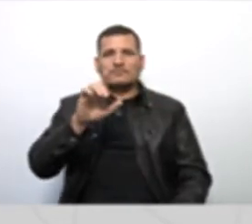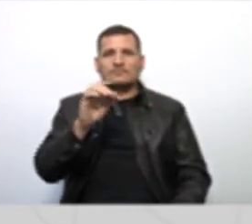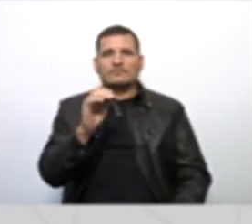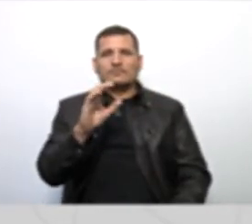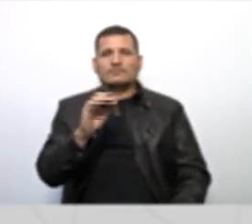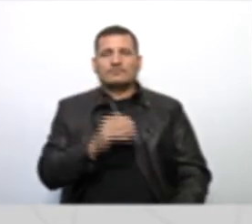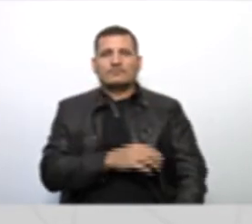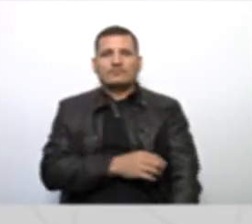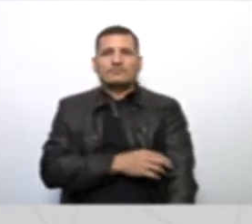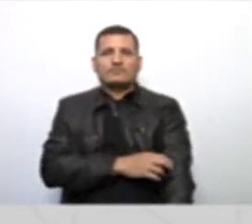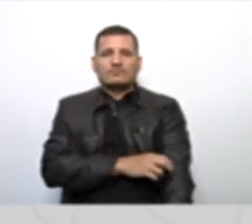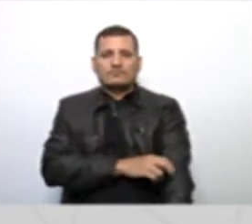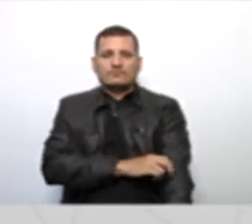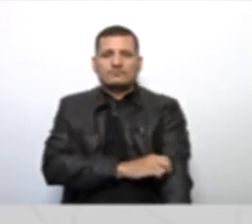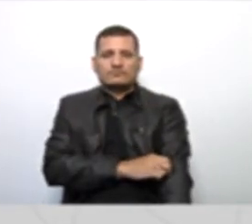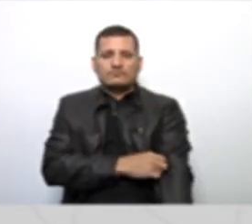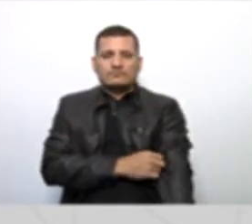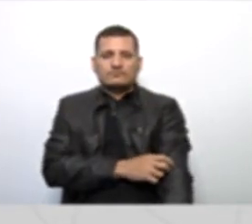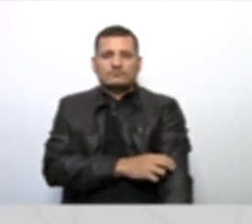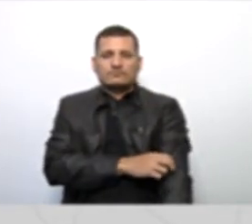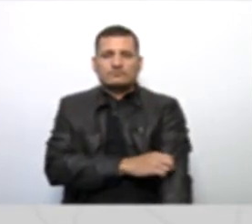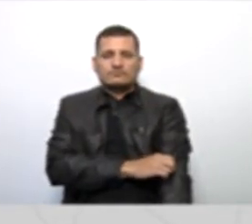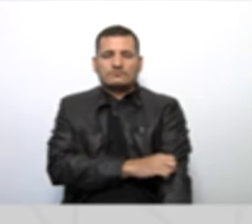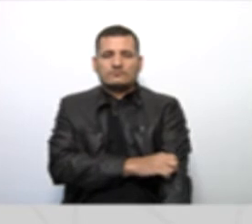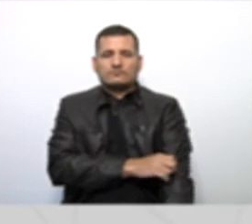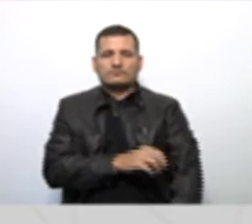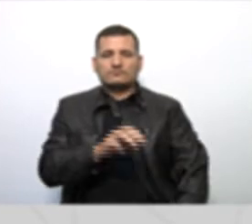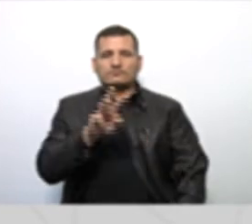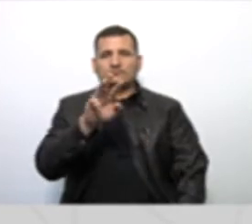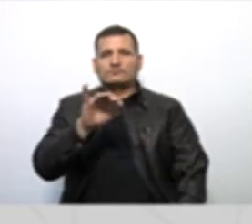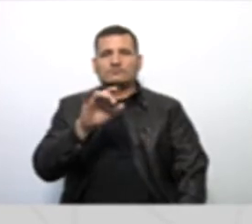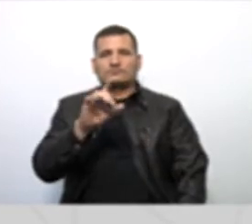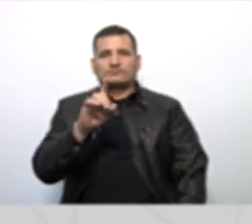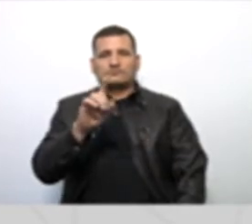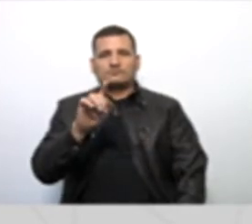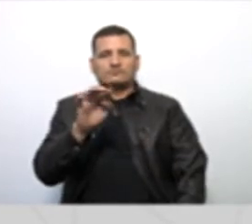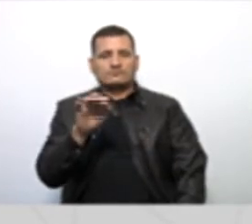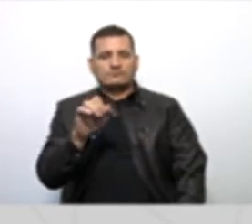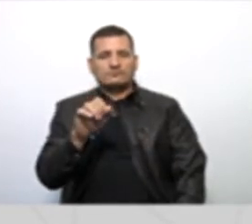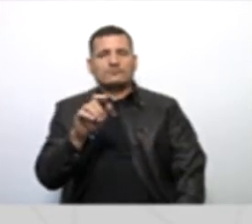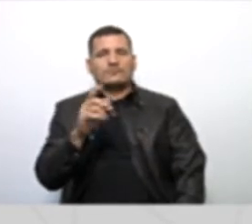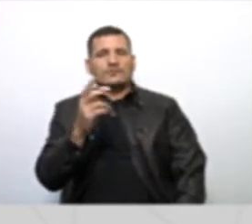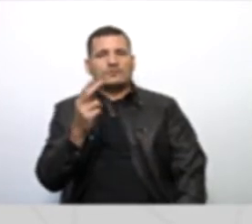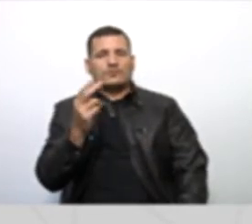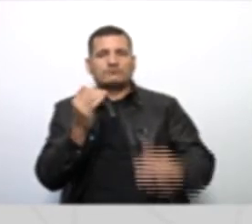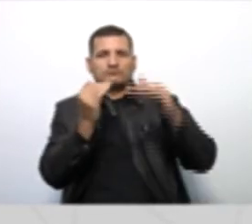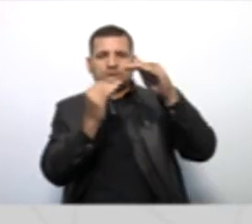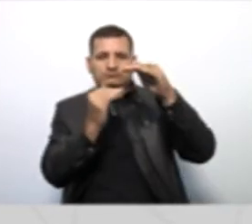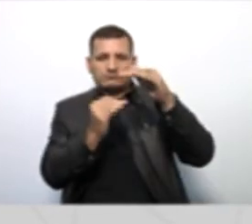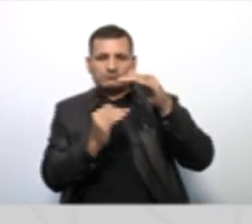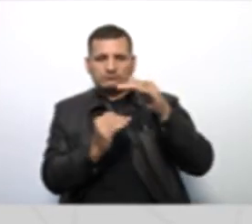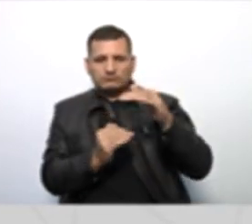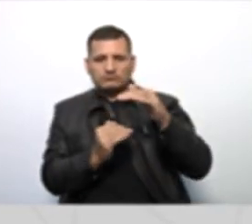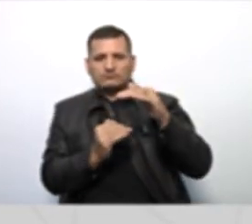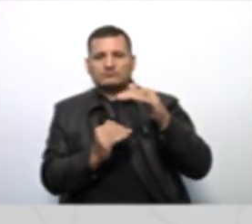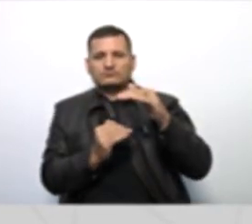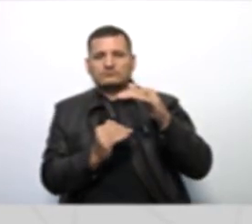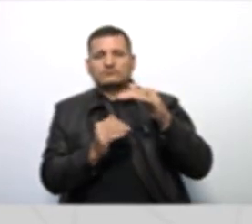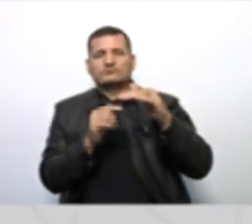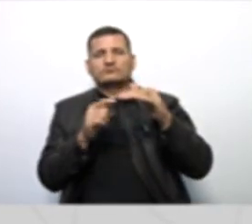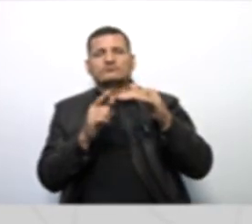Reads em Kivy são organizados em árvores, que eu já falei. Seu aplicativo é de reads raiz, que geralmente